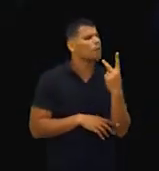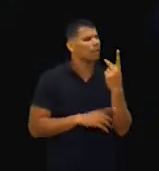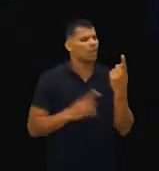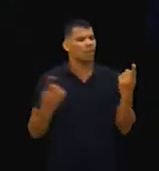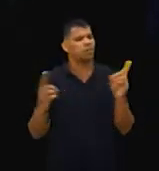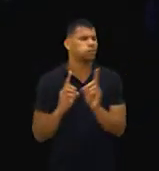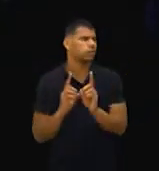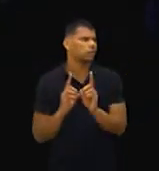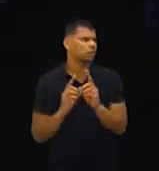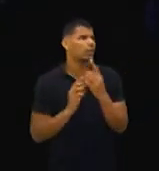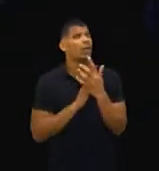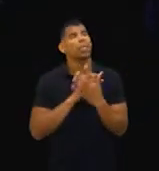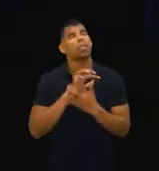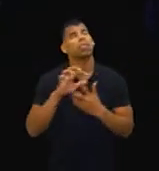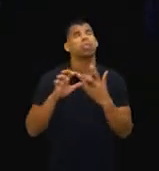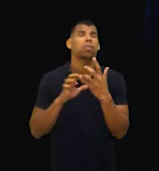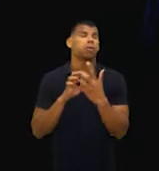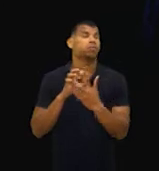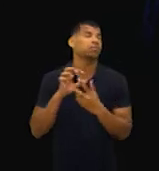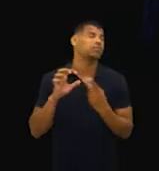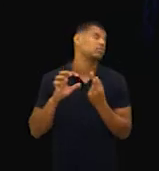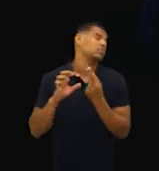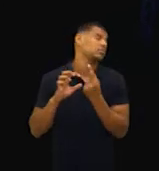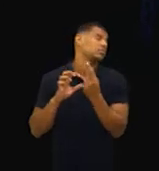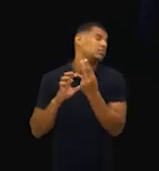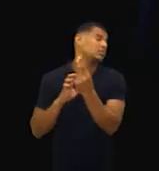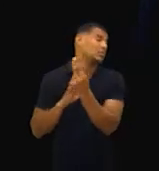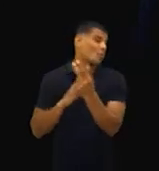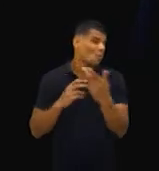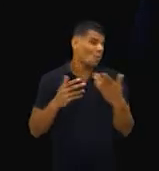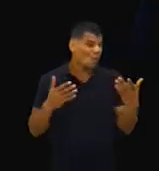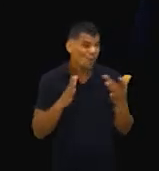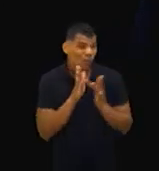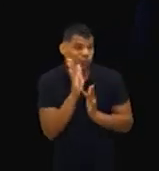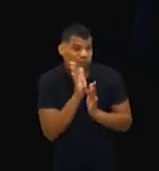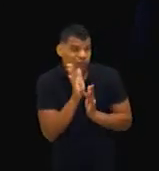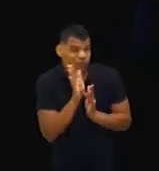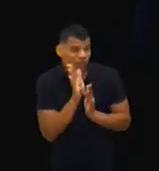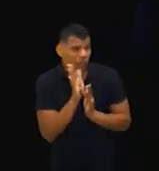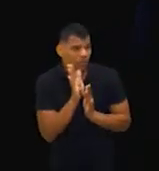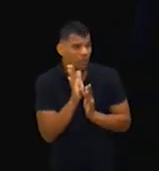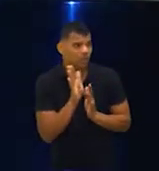Sua boca molhada, seu olhar assanhado, eram convites pra eu me perder.